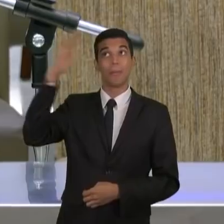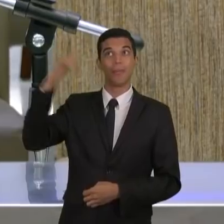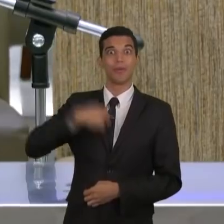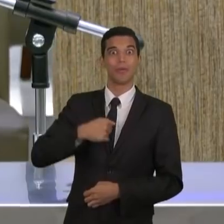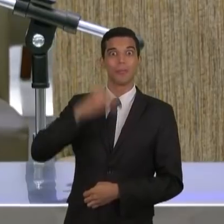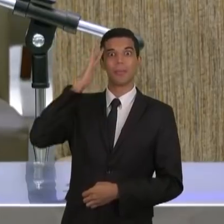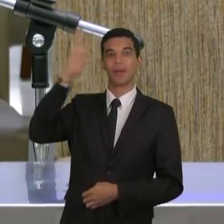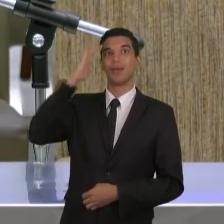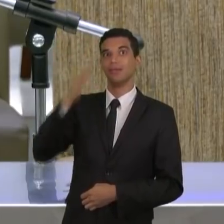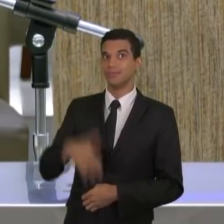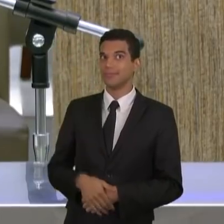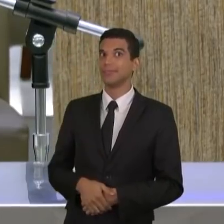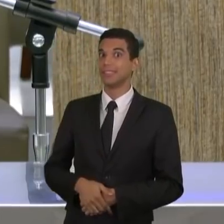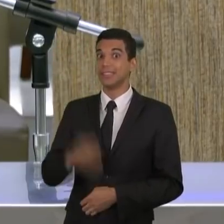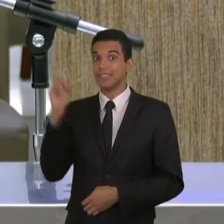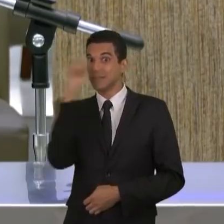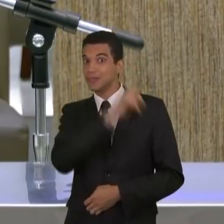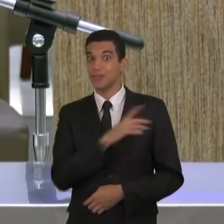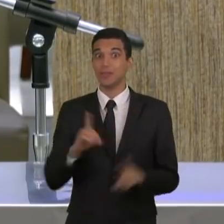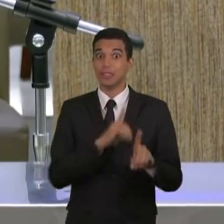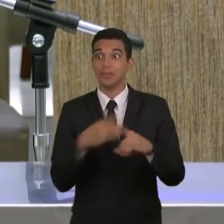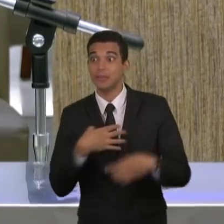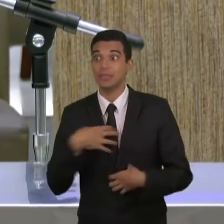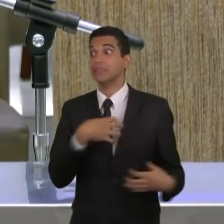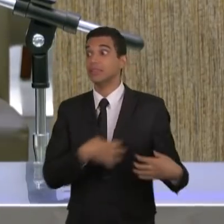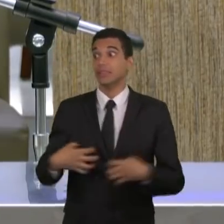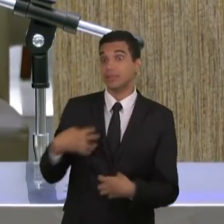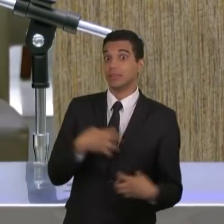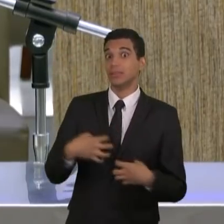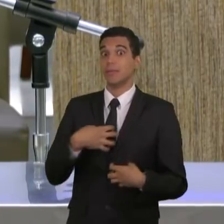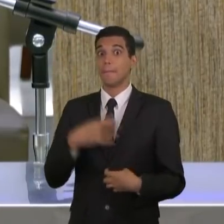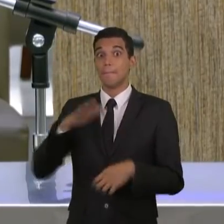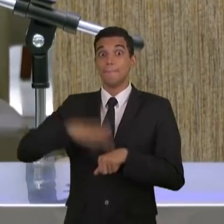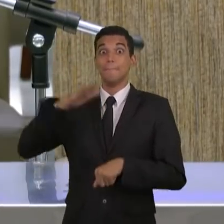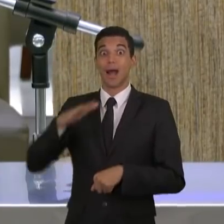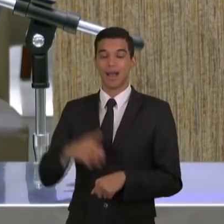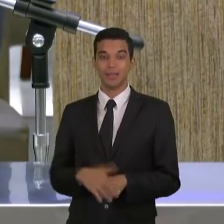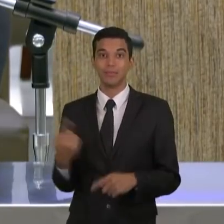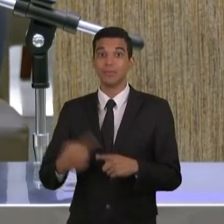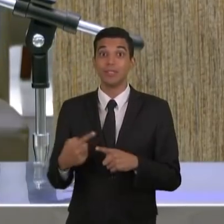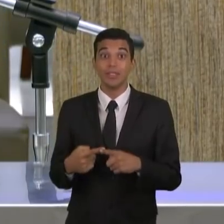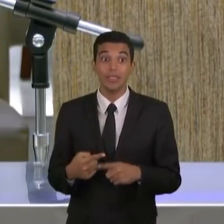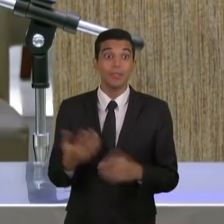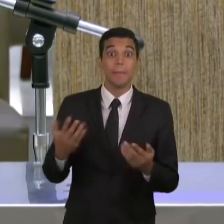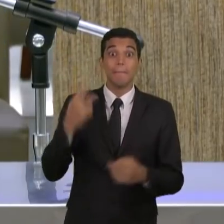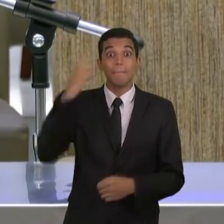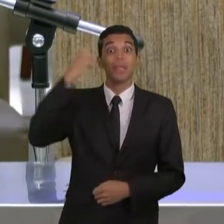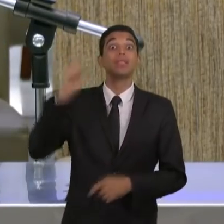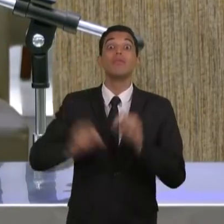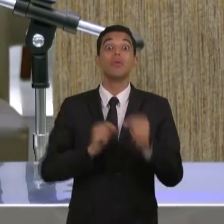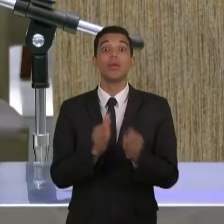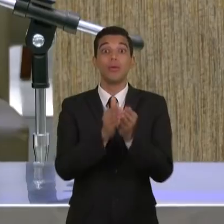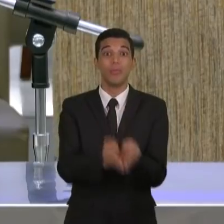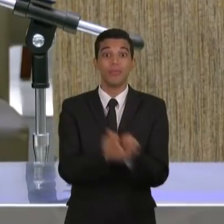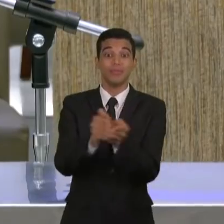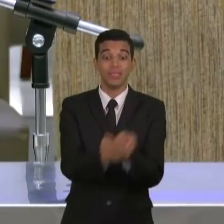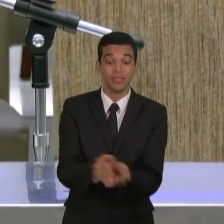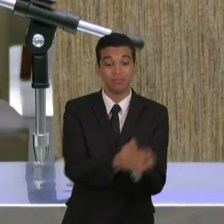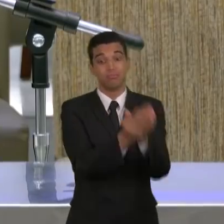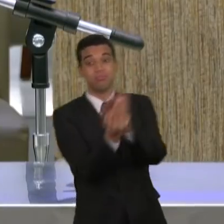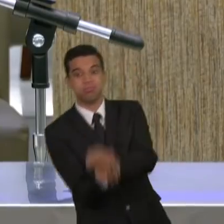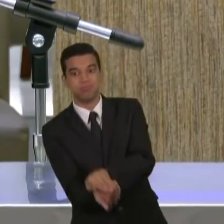Eles olharam e disseram a situação está irremediável Eu conheço a Jesus mas a situação